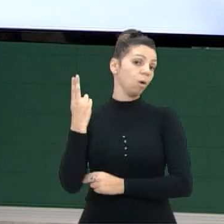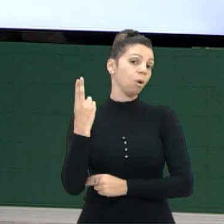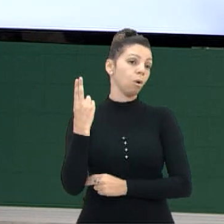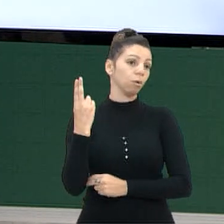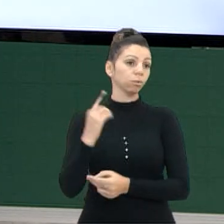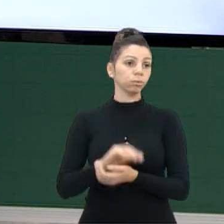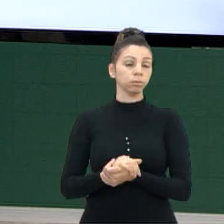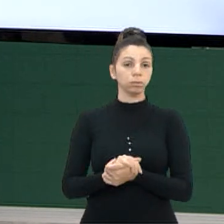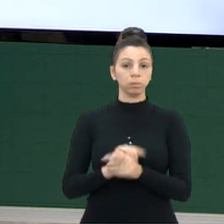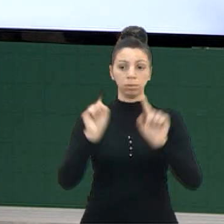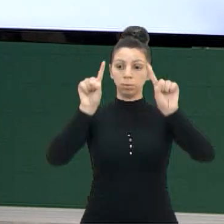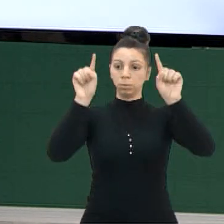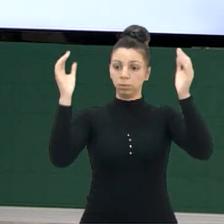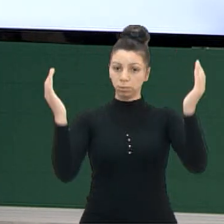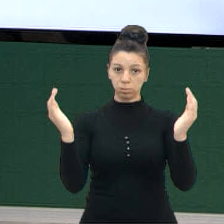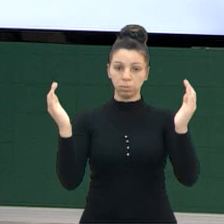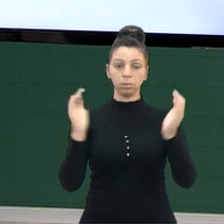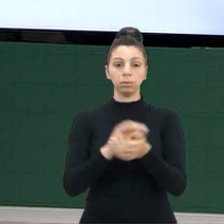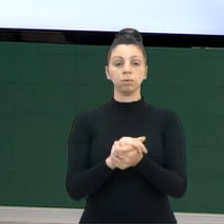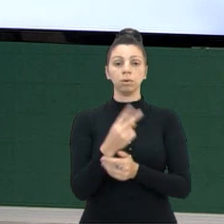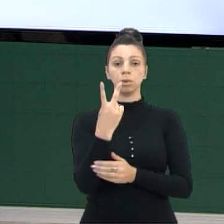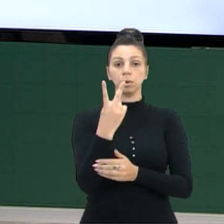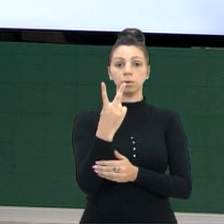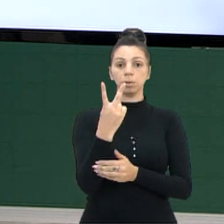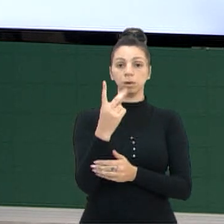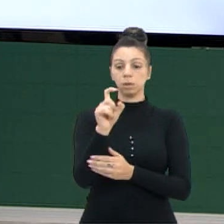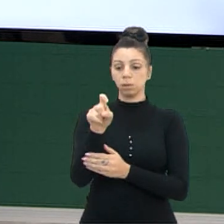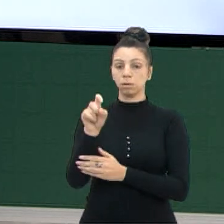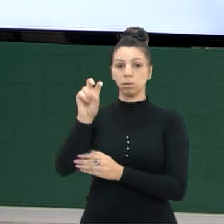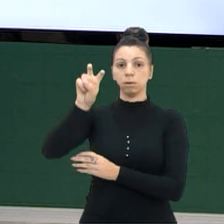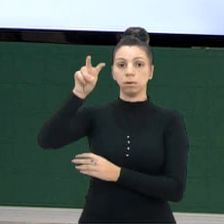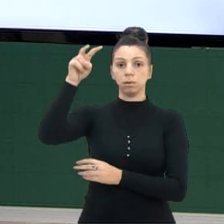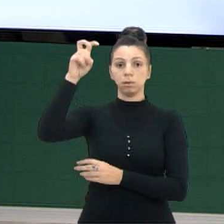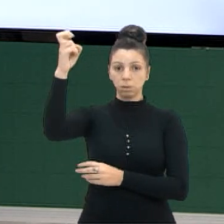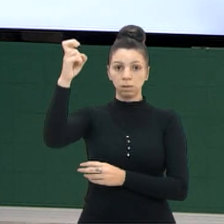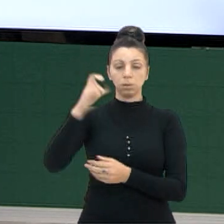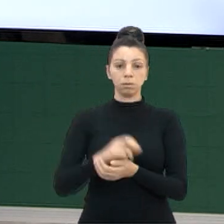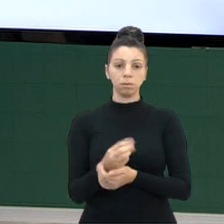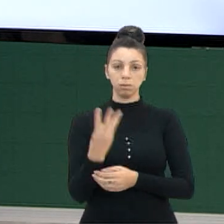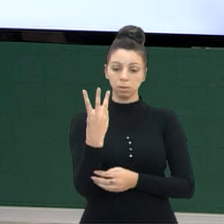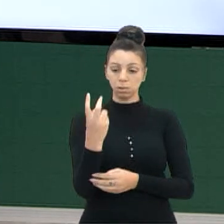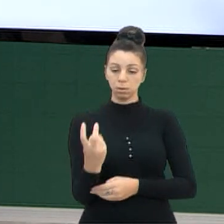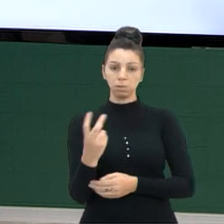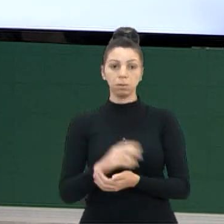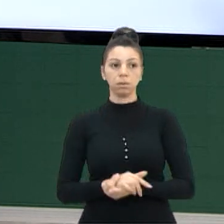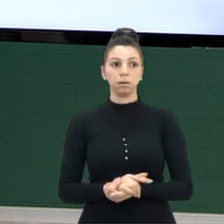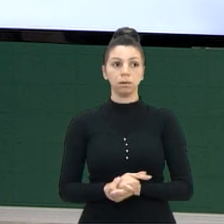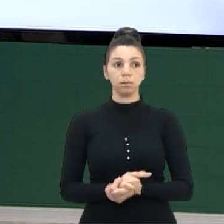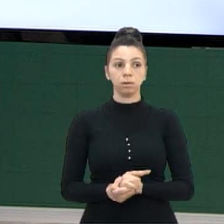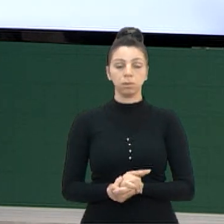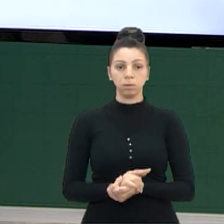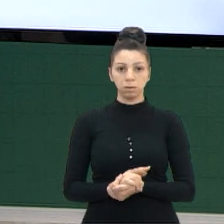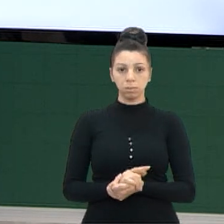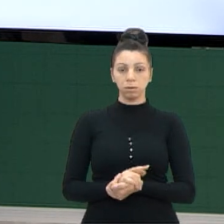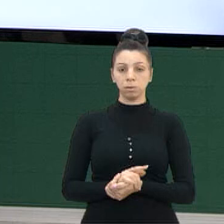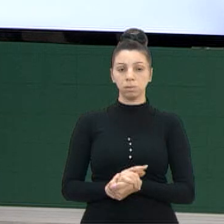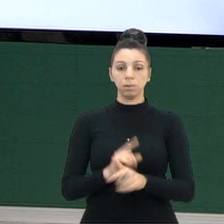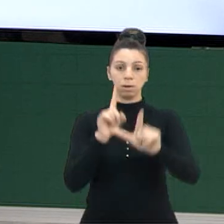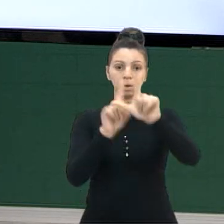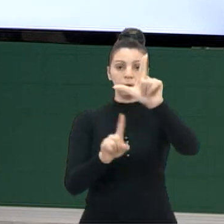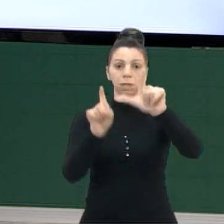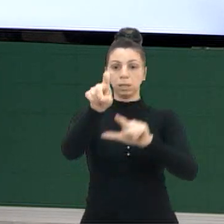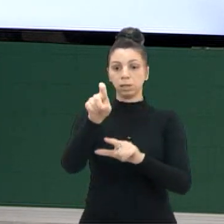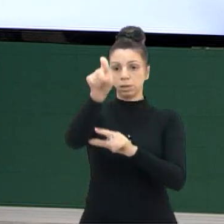entre parênteses, 2 elevado à quinta, 32. Repete a letra x, 2 vezes 5, potência de